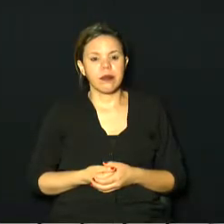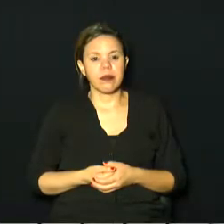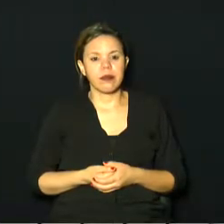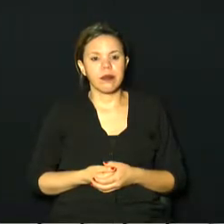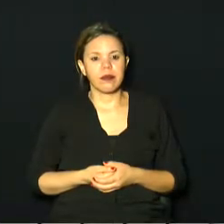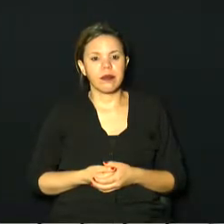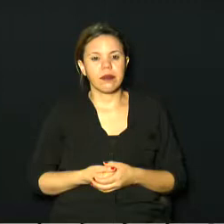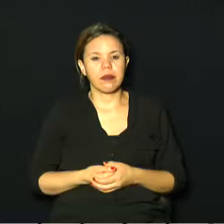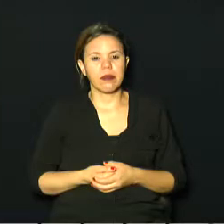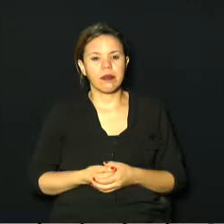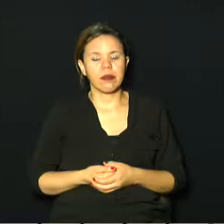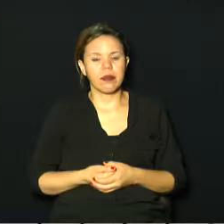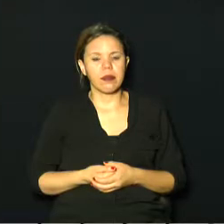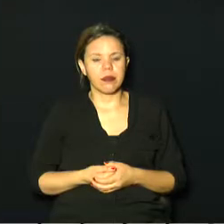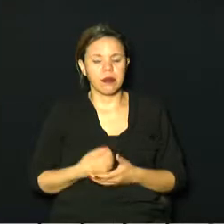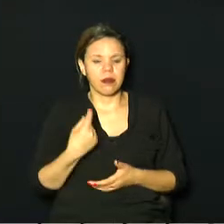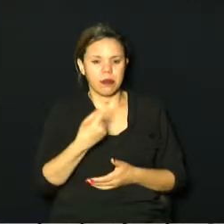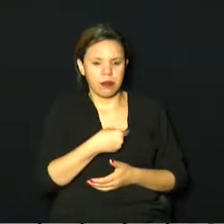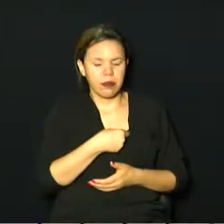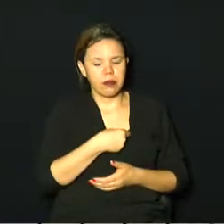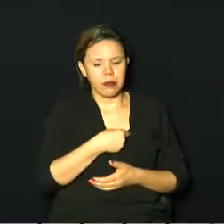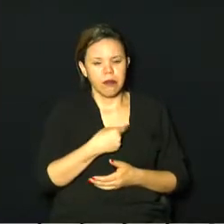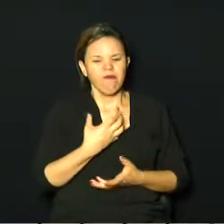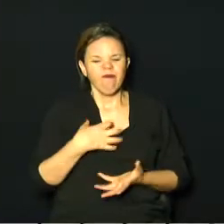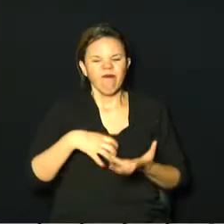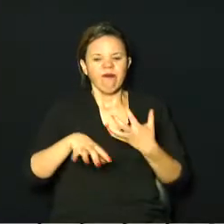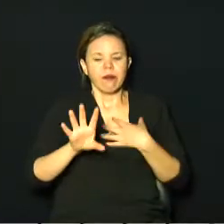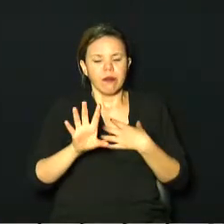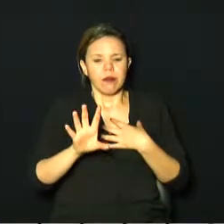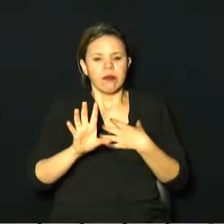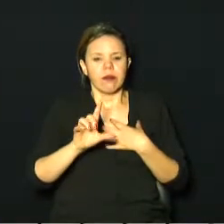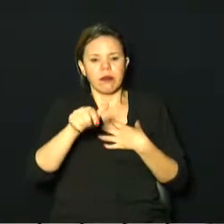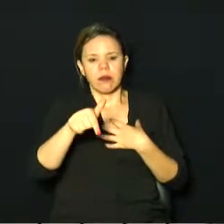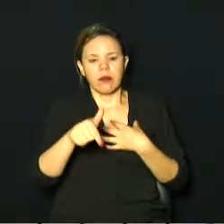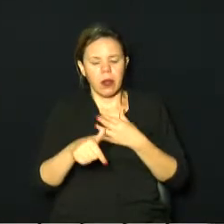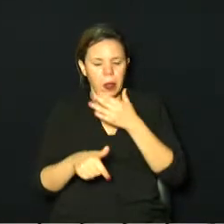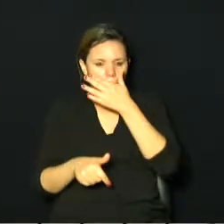A gente fica bastante sensível. Depois eu queria